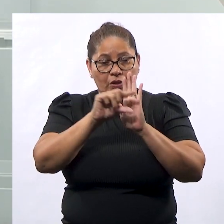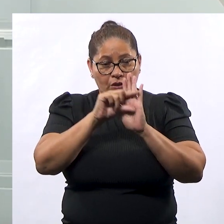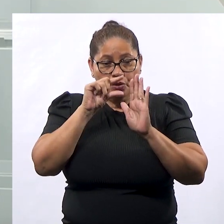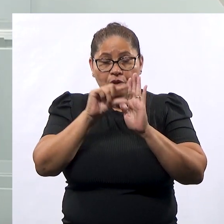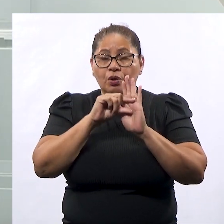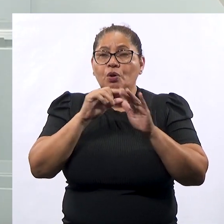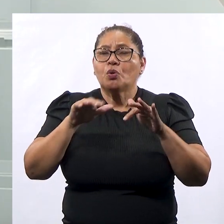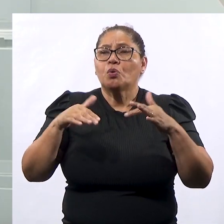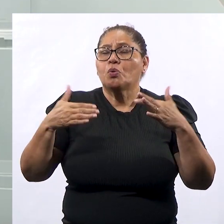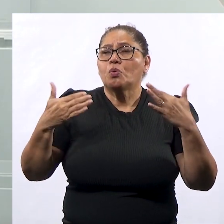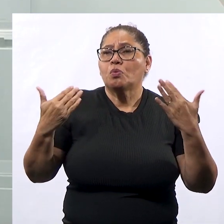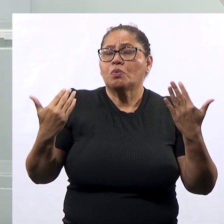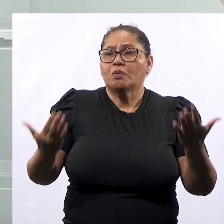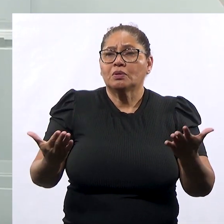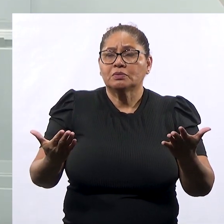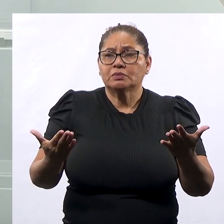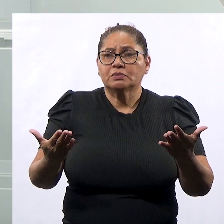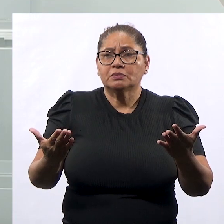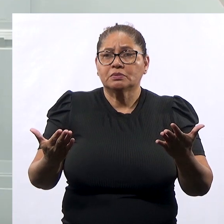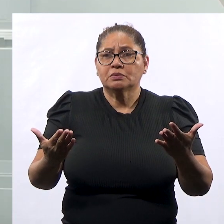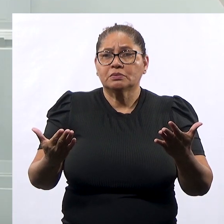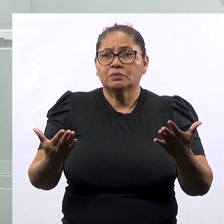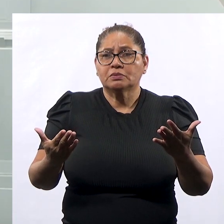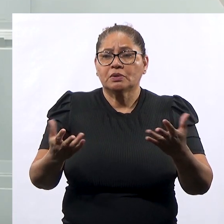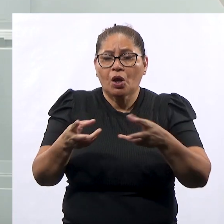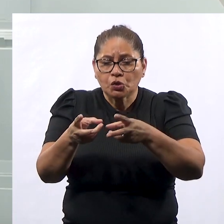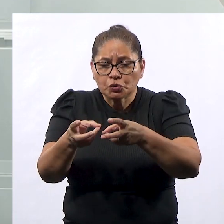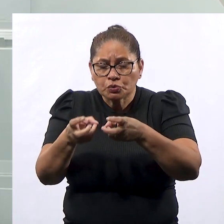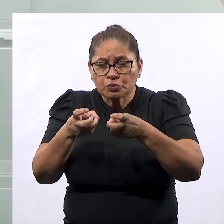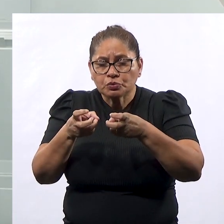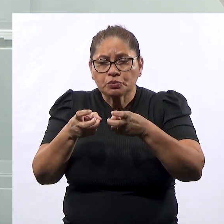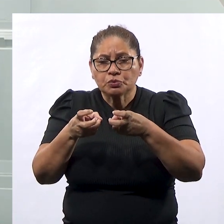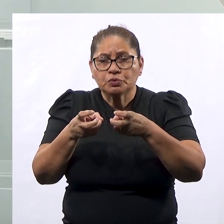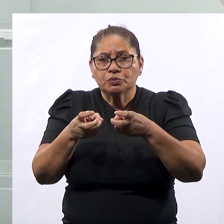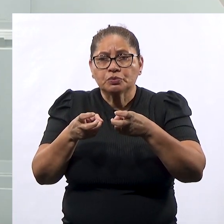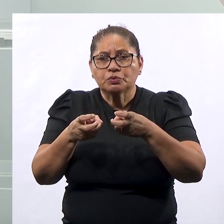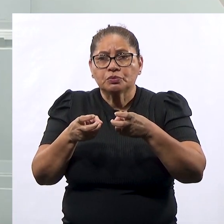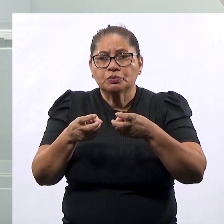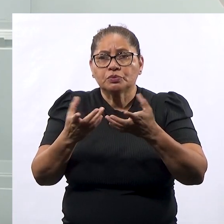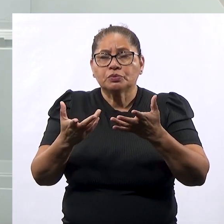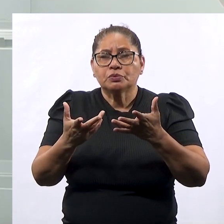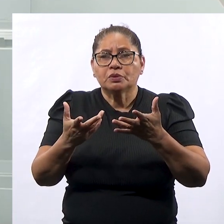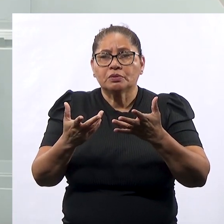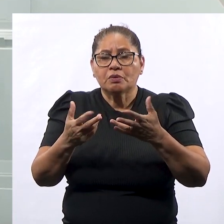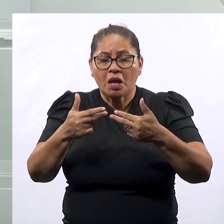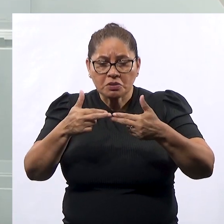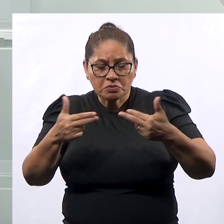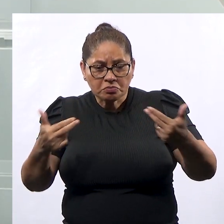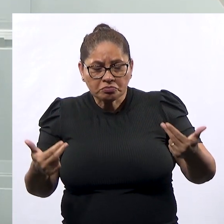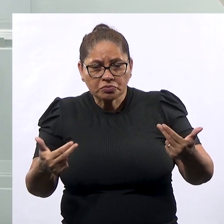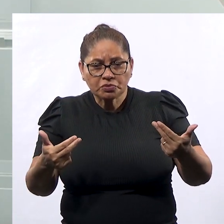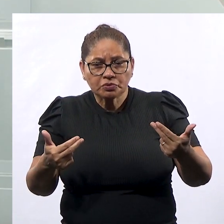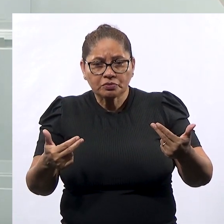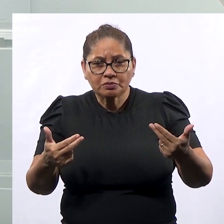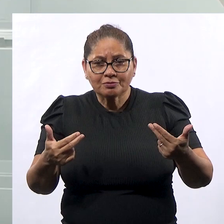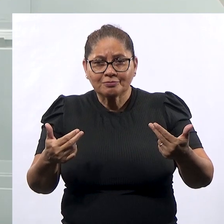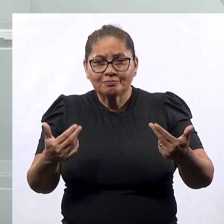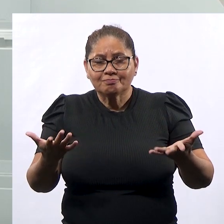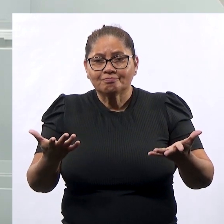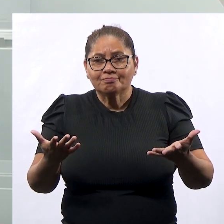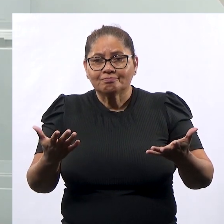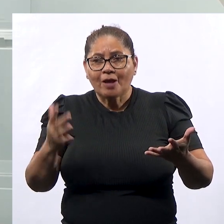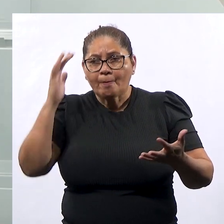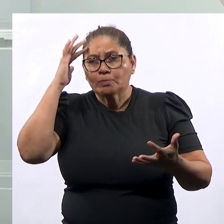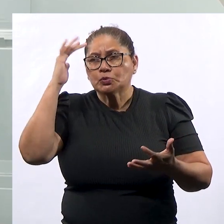prevê na nossa ementa, do quais são as concepções, quais são os elementos que compõem